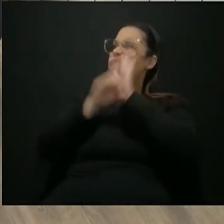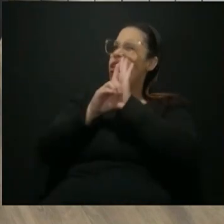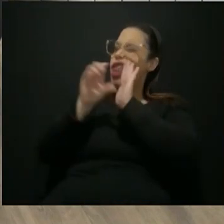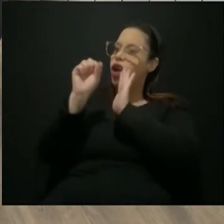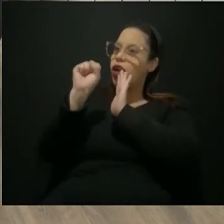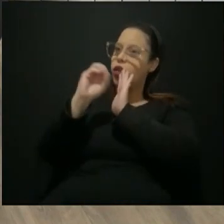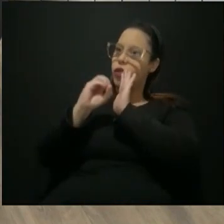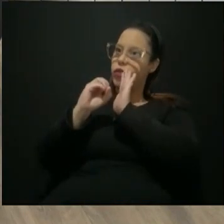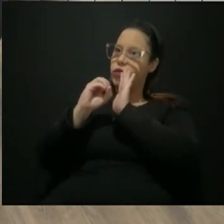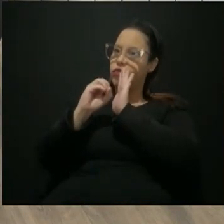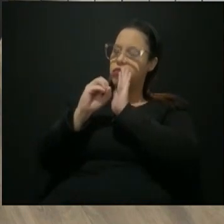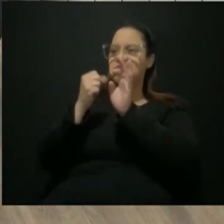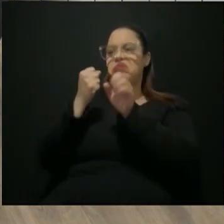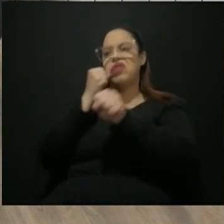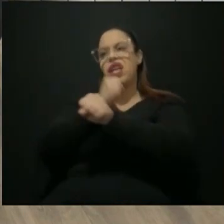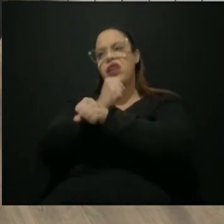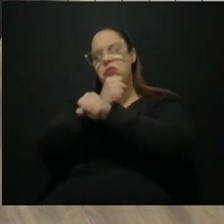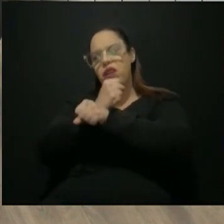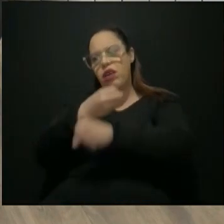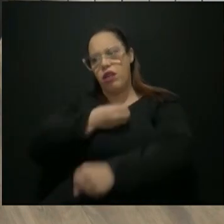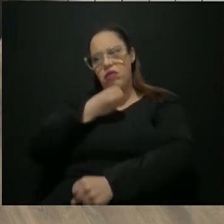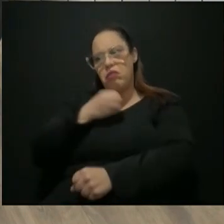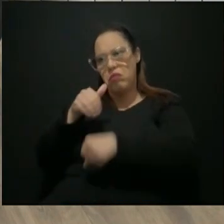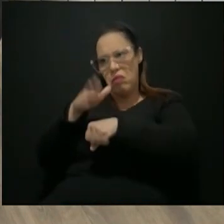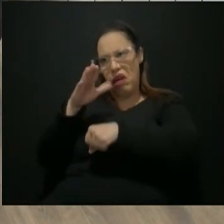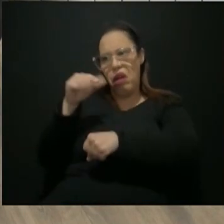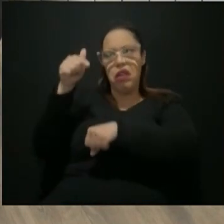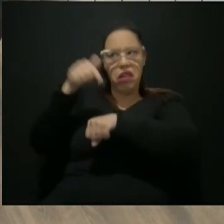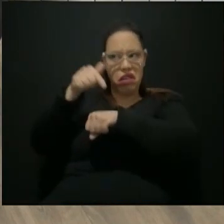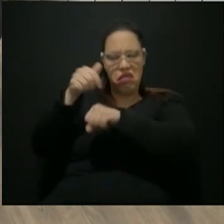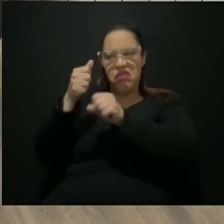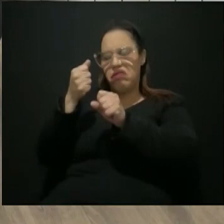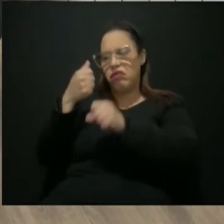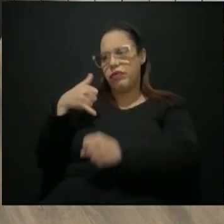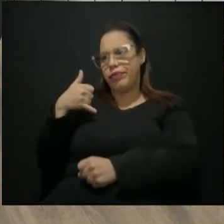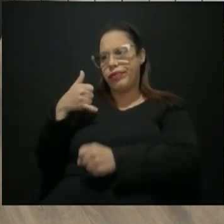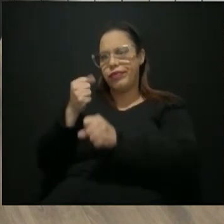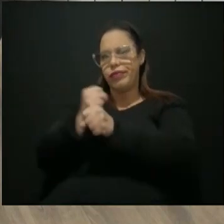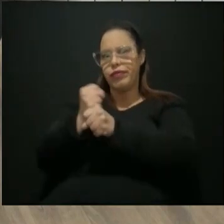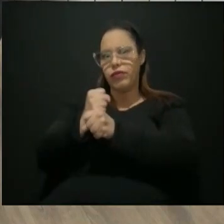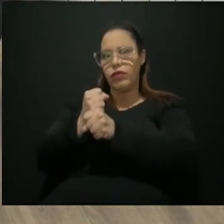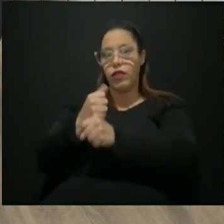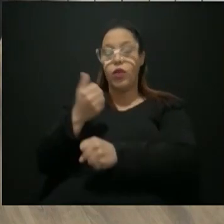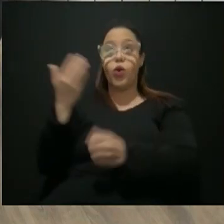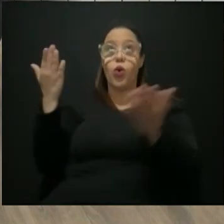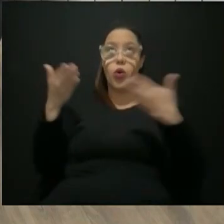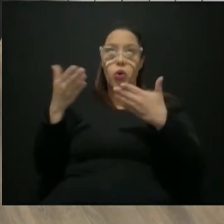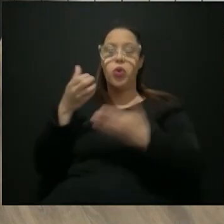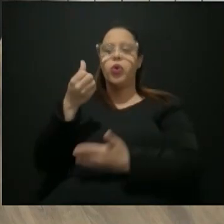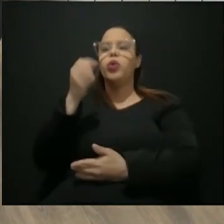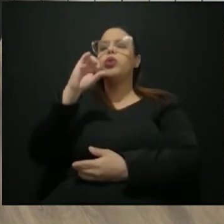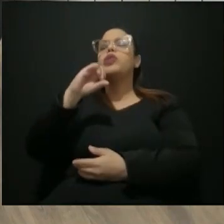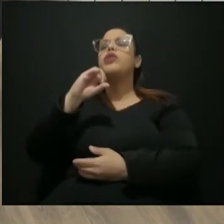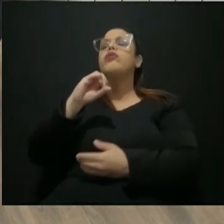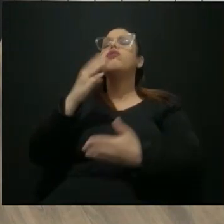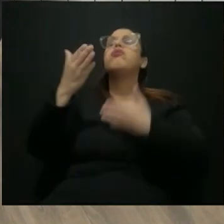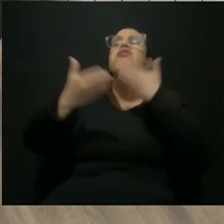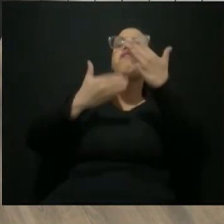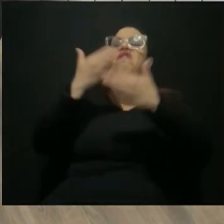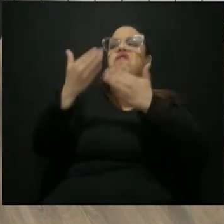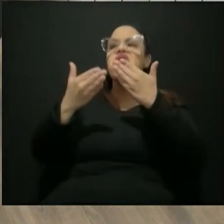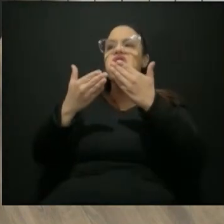esperava viver mais 7 anos, hoje ela espera viver mais 19. Exato. E aí, então a perspectiva de vida,